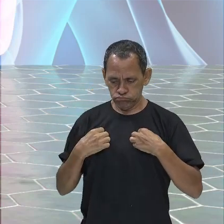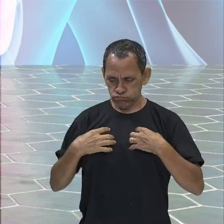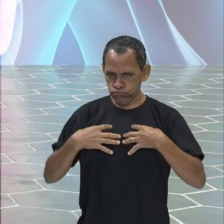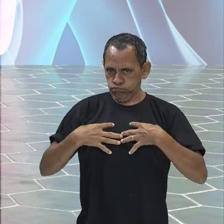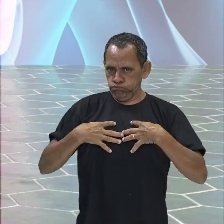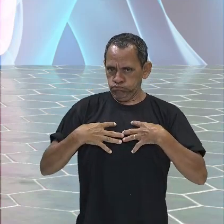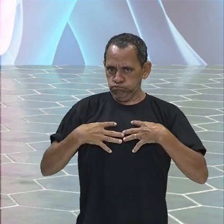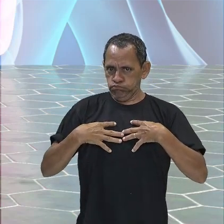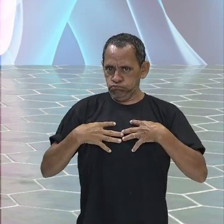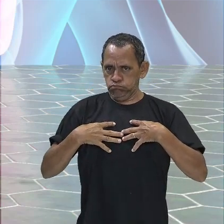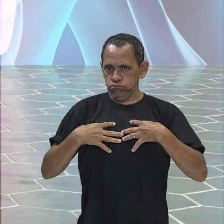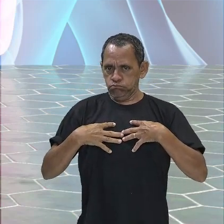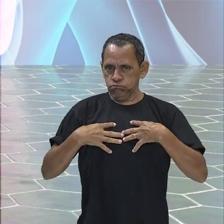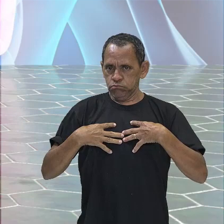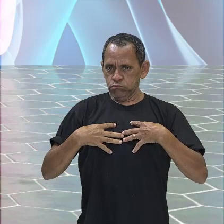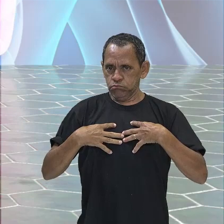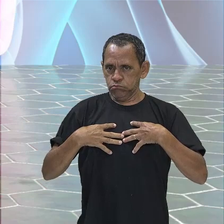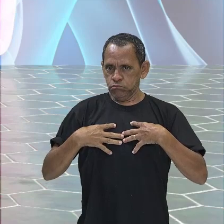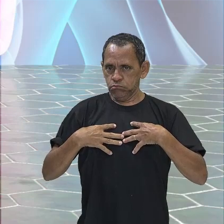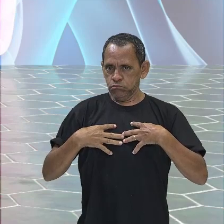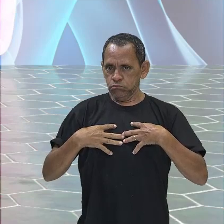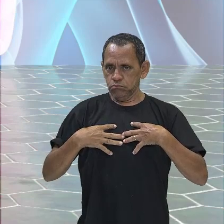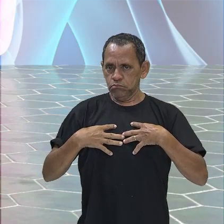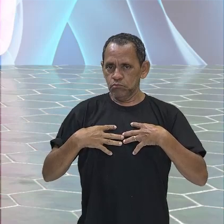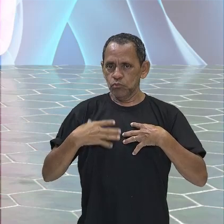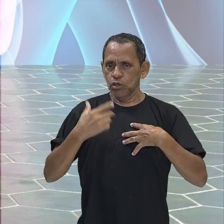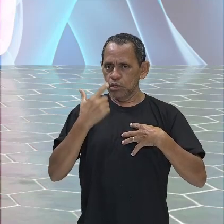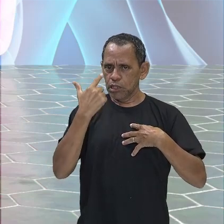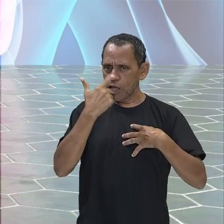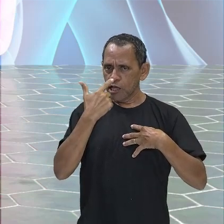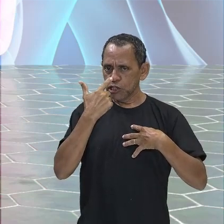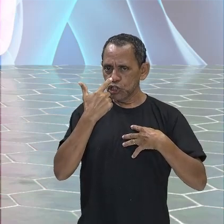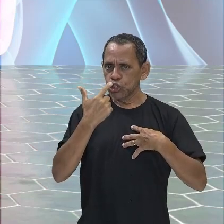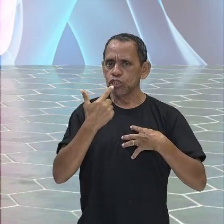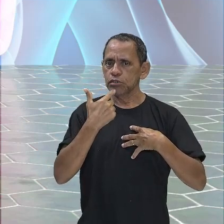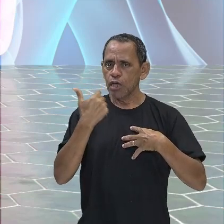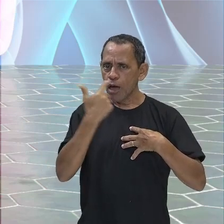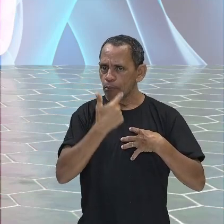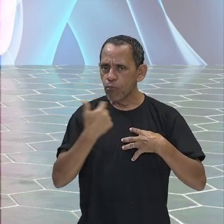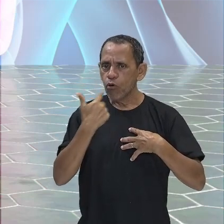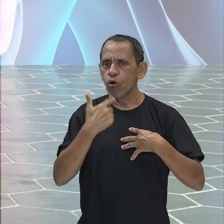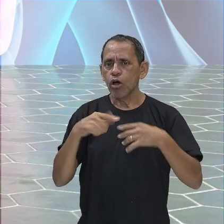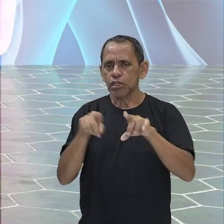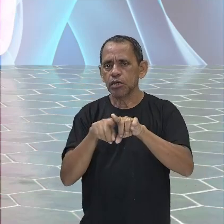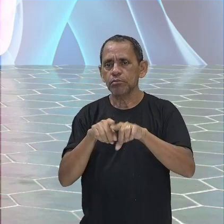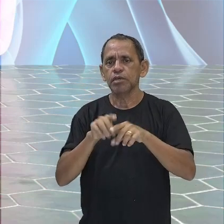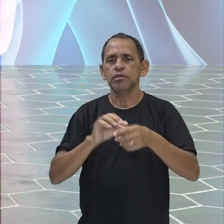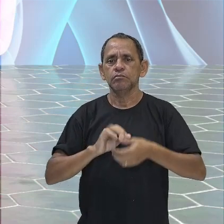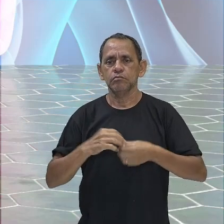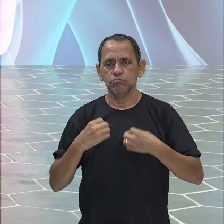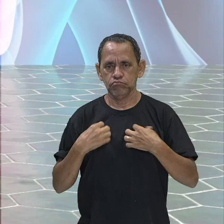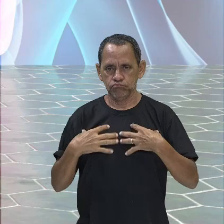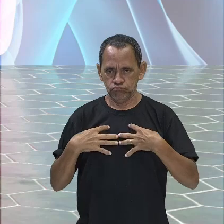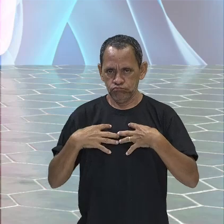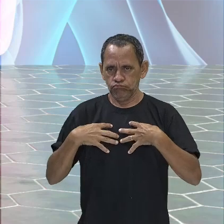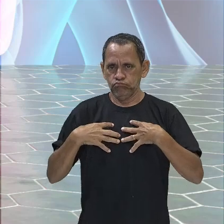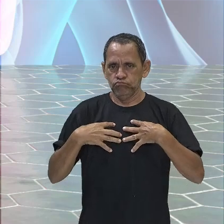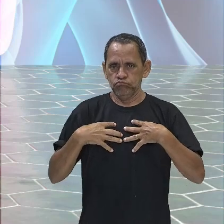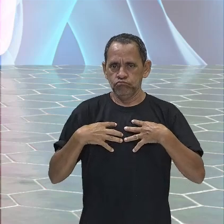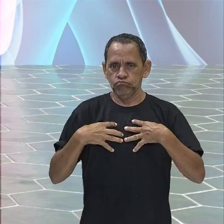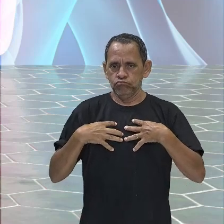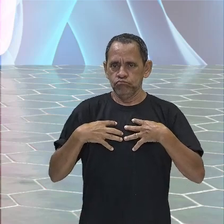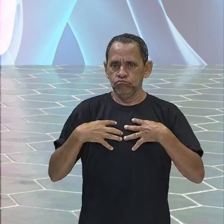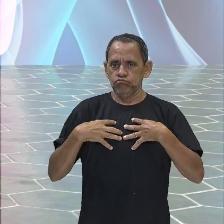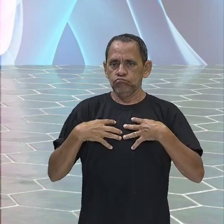expiramos, ou pelo nariz, então nós fechamos aqui o corpo, então nós estamos tirando